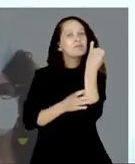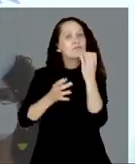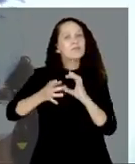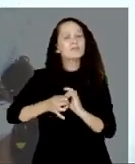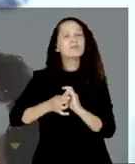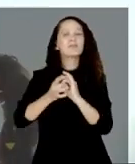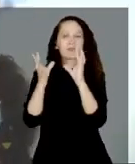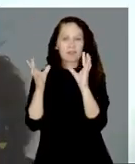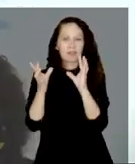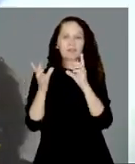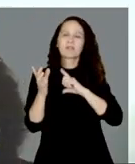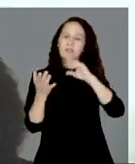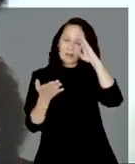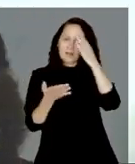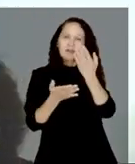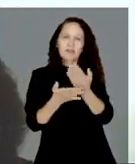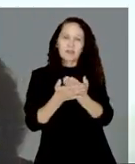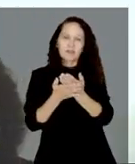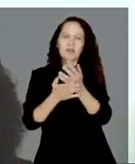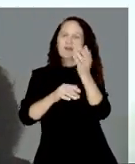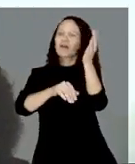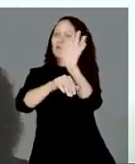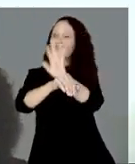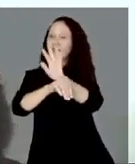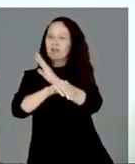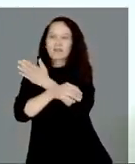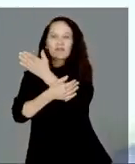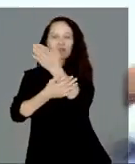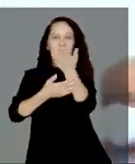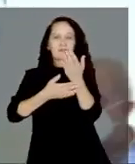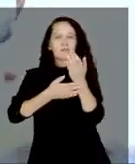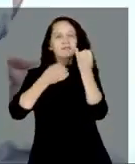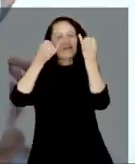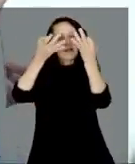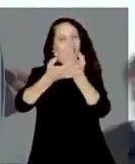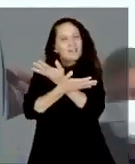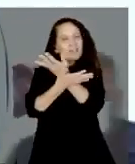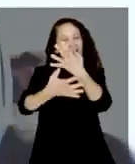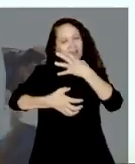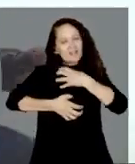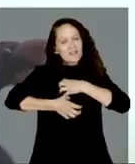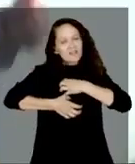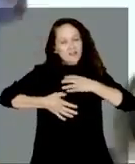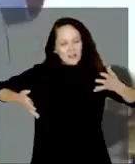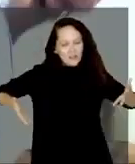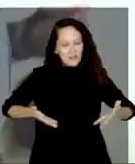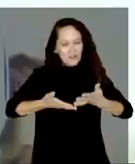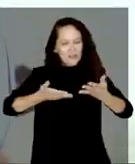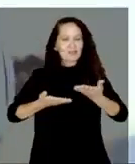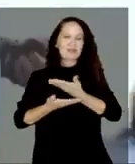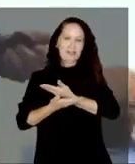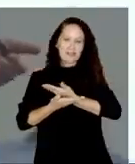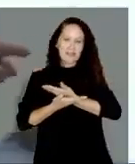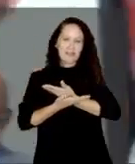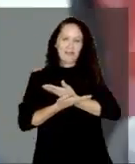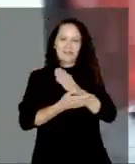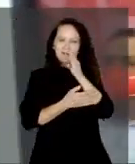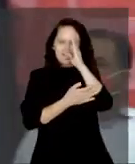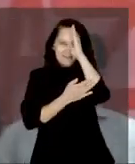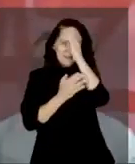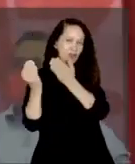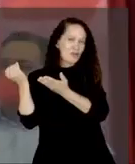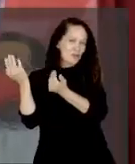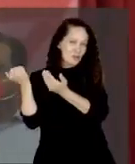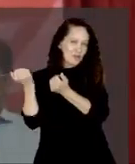protege, promove e amplia direitos. É na democracia que a classe trabalhadora ela adquire os seus direitos. E a democracia está